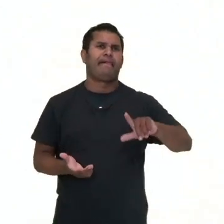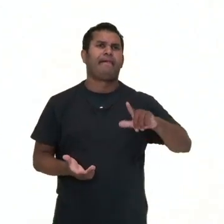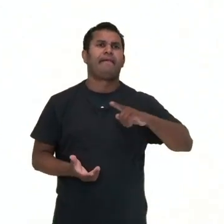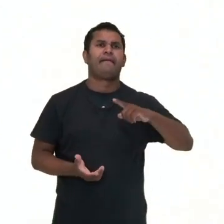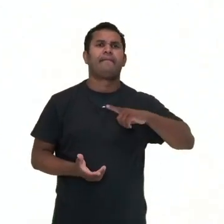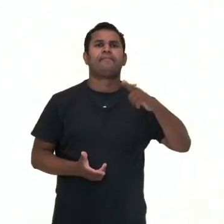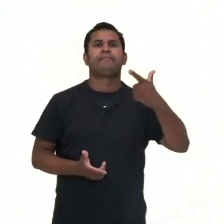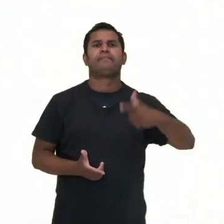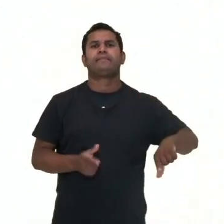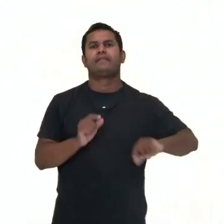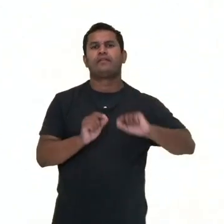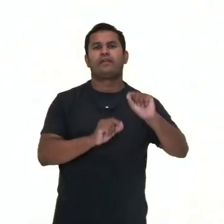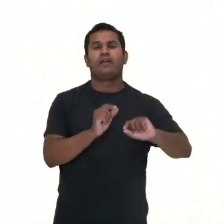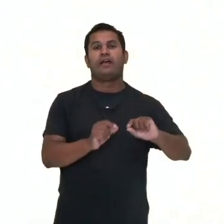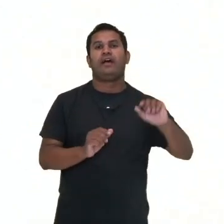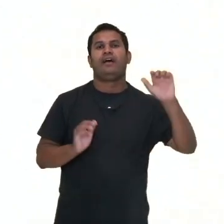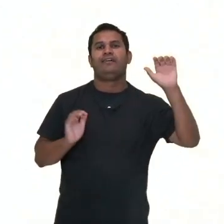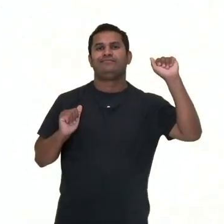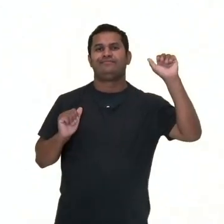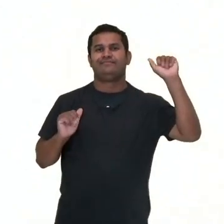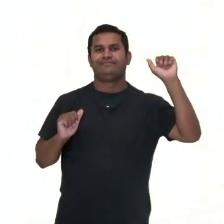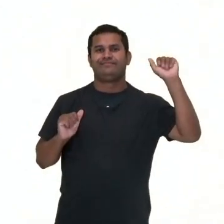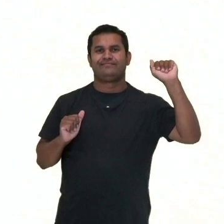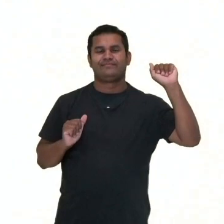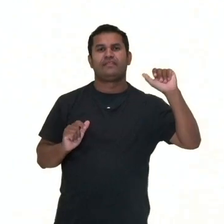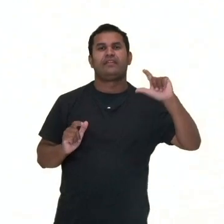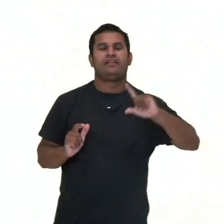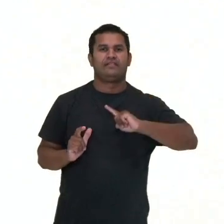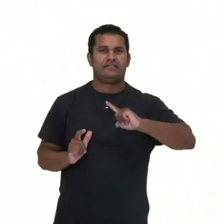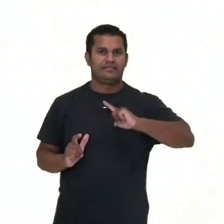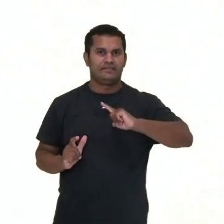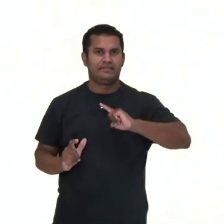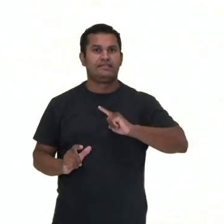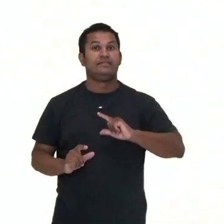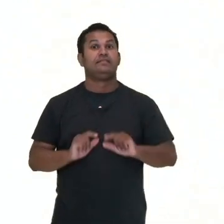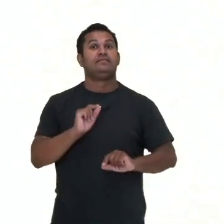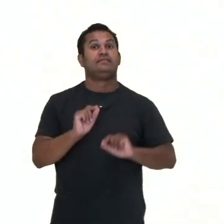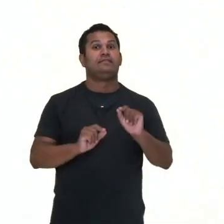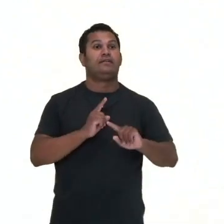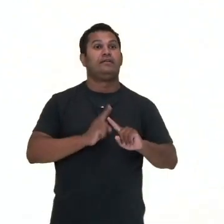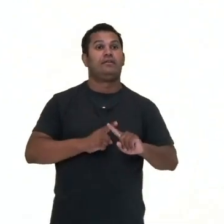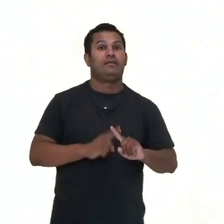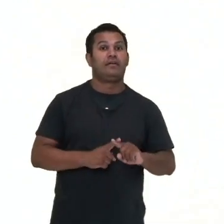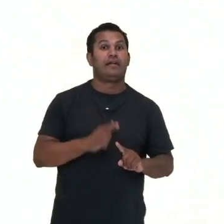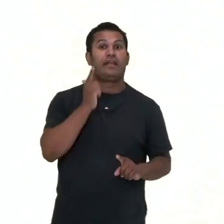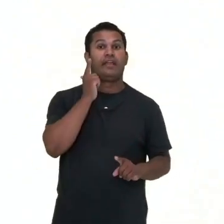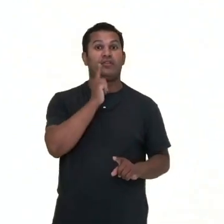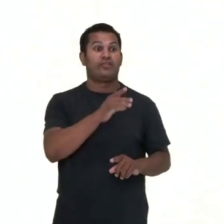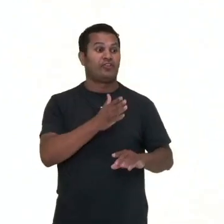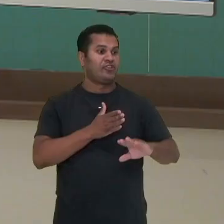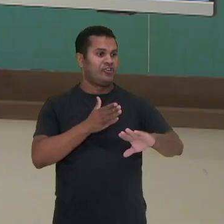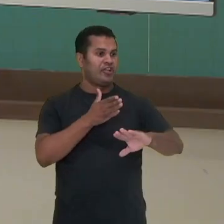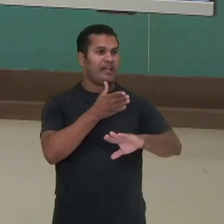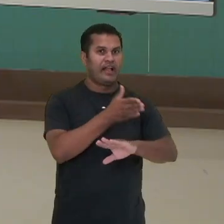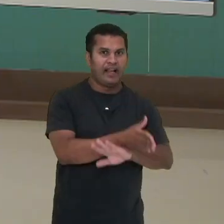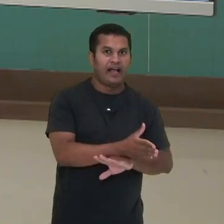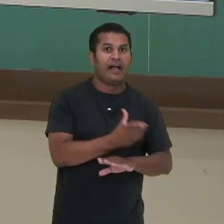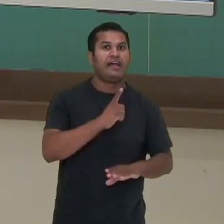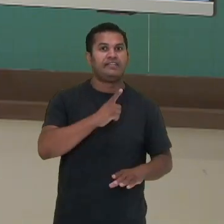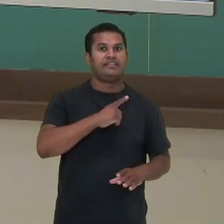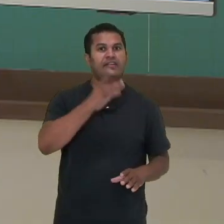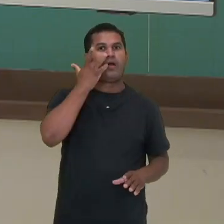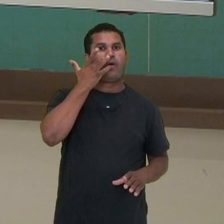tirar a riqueza, eu quero tomar a riqueza do outro, porque esses navios espanhóis iam carregados de ouro e prata, né? Então por isso que os